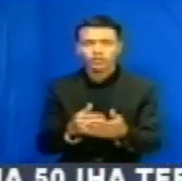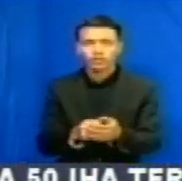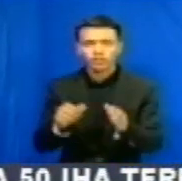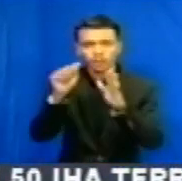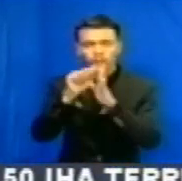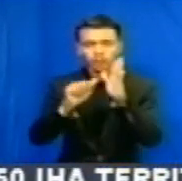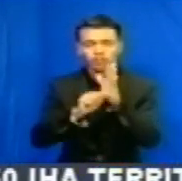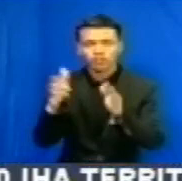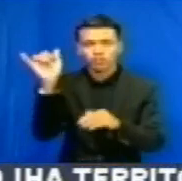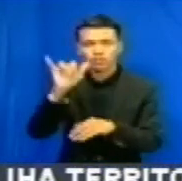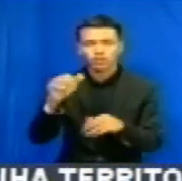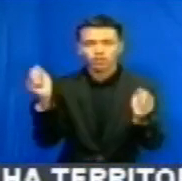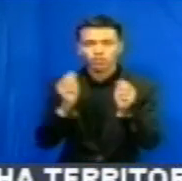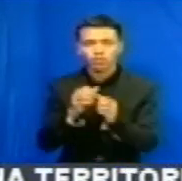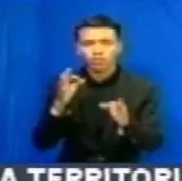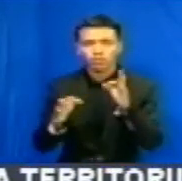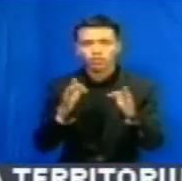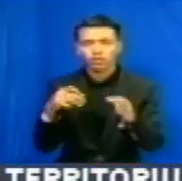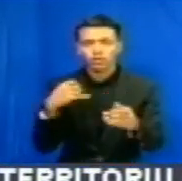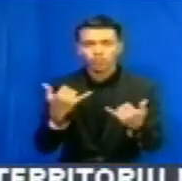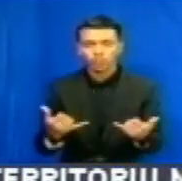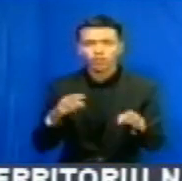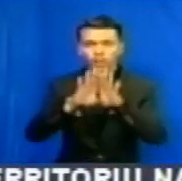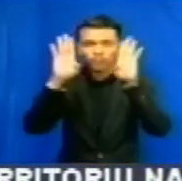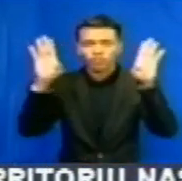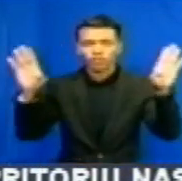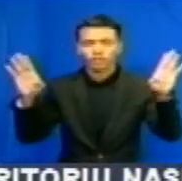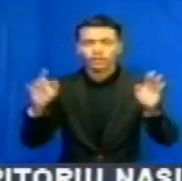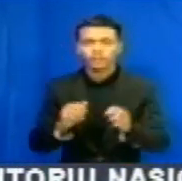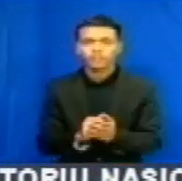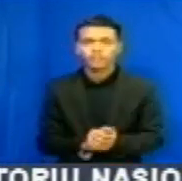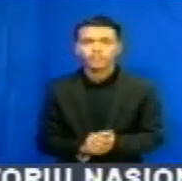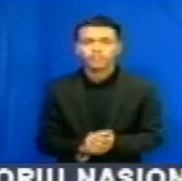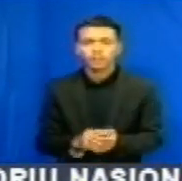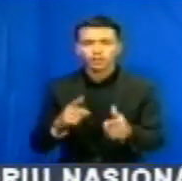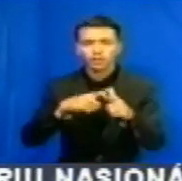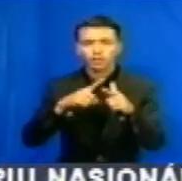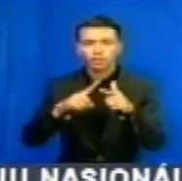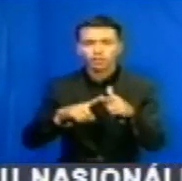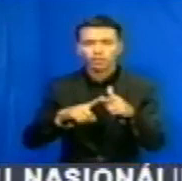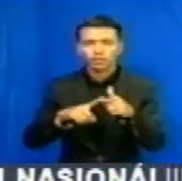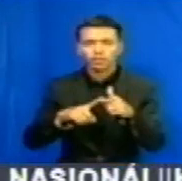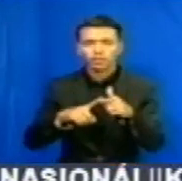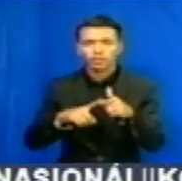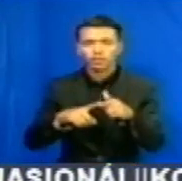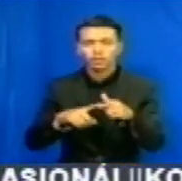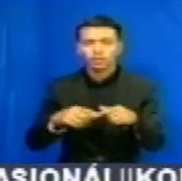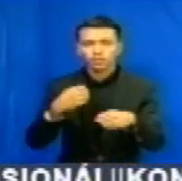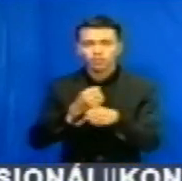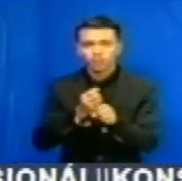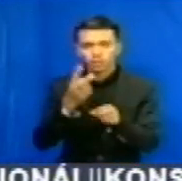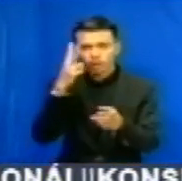sira. Então, hoje de neve, hoje na prova, você aprova com alterações, depois parte técnica, nem se ralou justamente